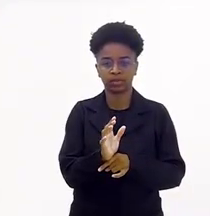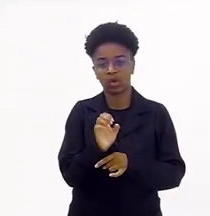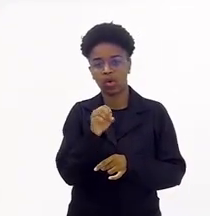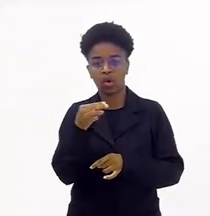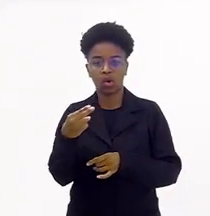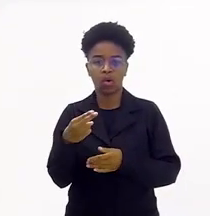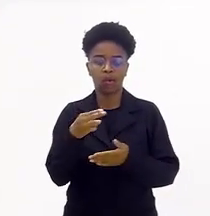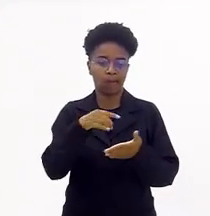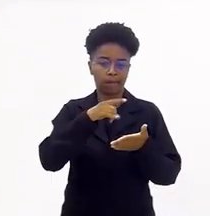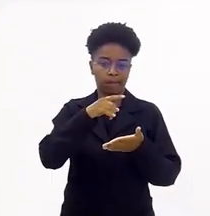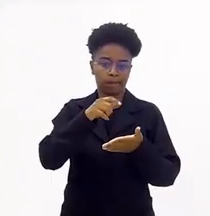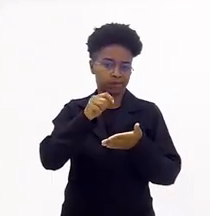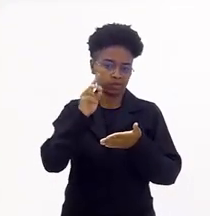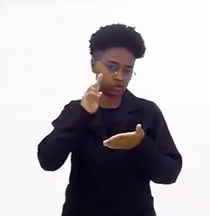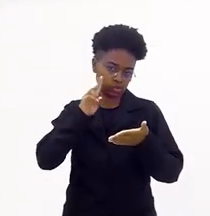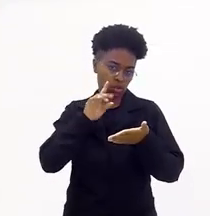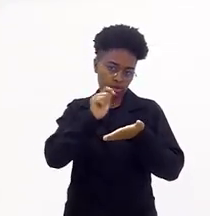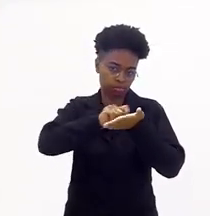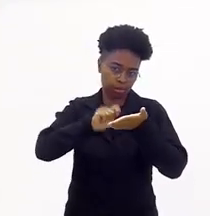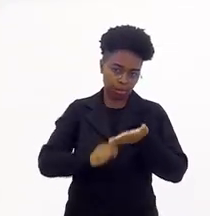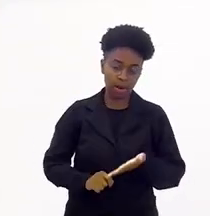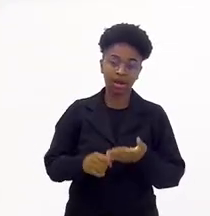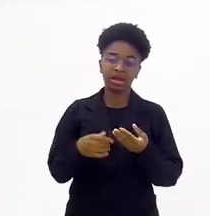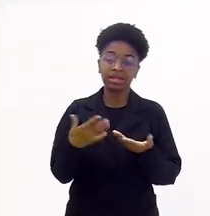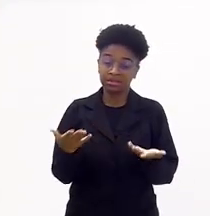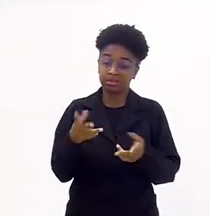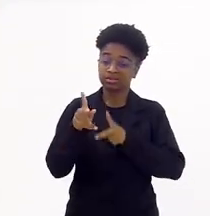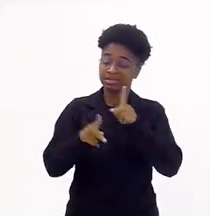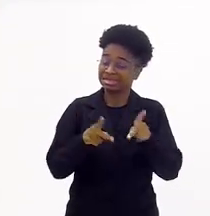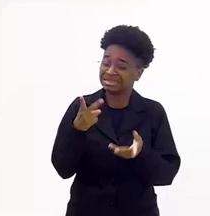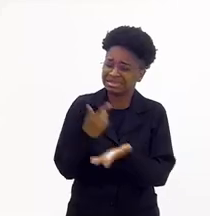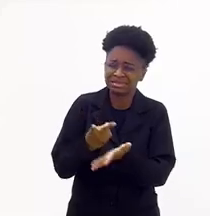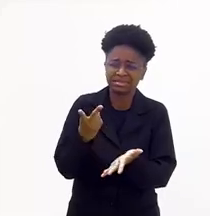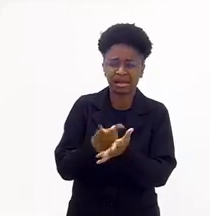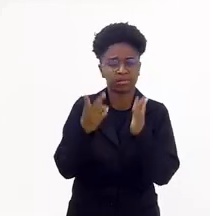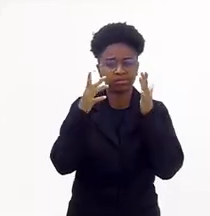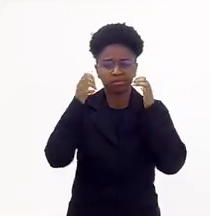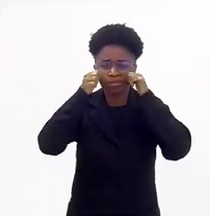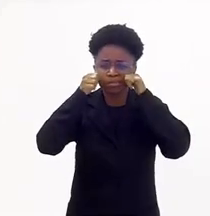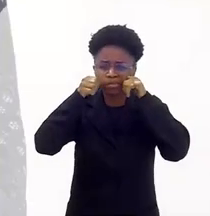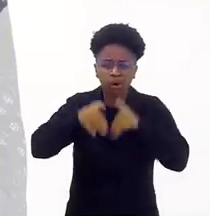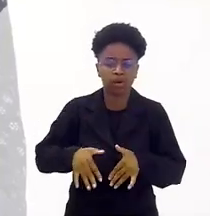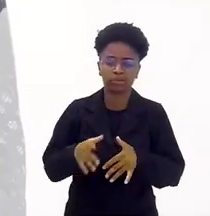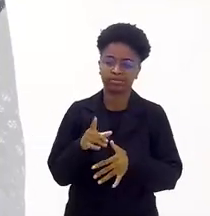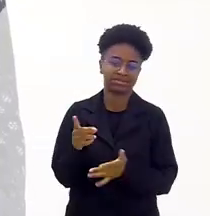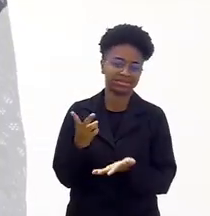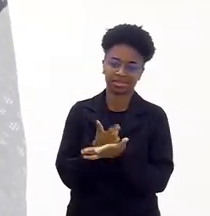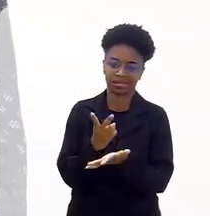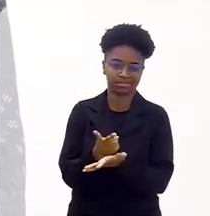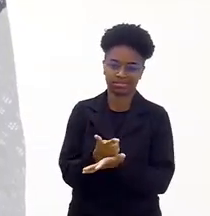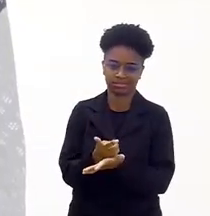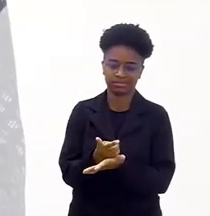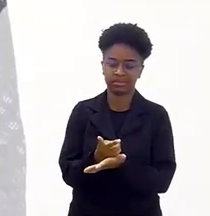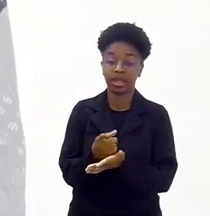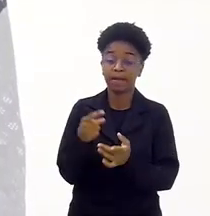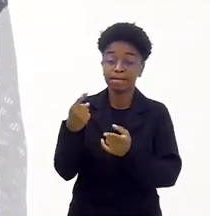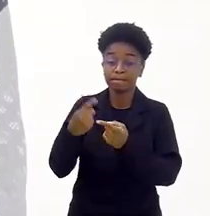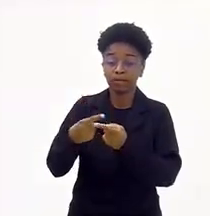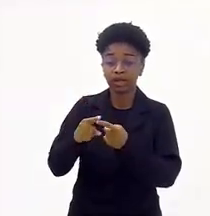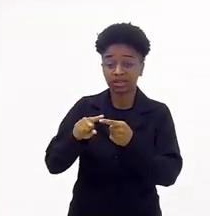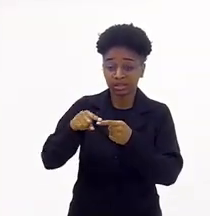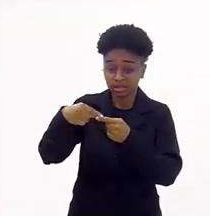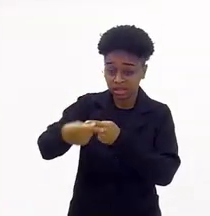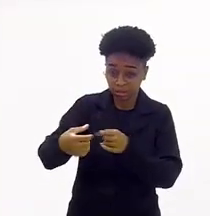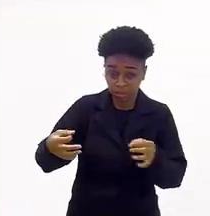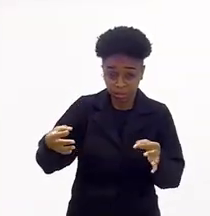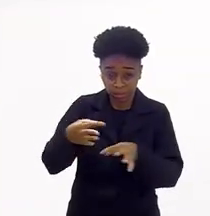ou documentário, é que como é triste, como o povo chora. Né? Chora. A gente coloca o povo para chorar. Chora, né? Porque